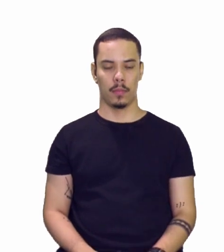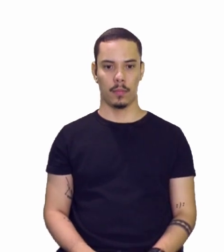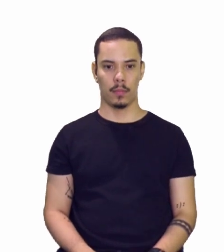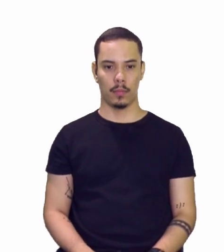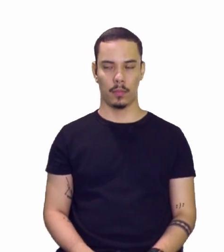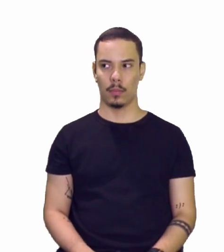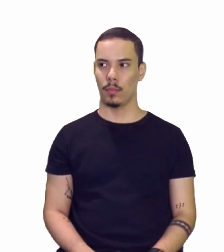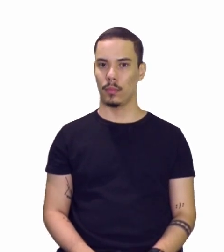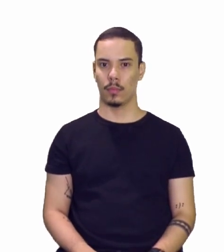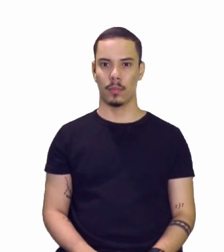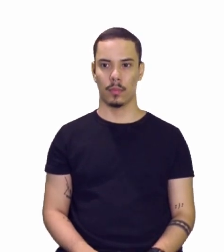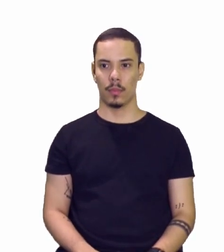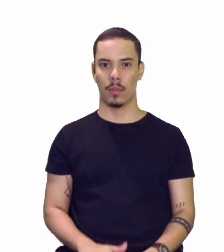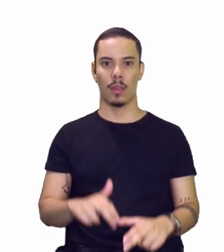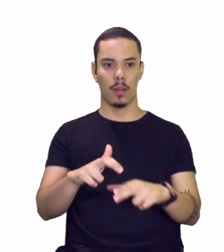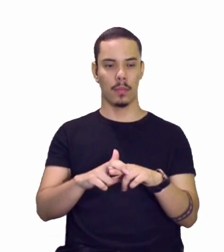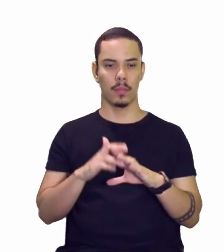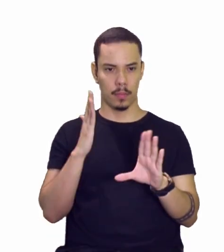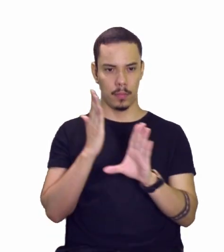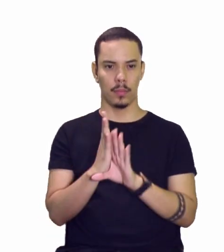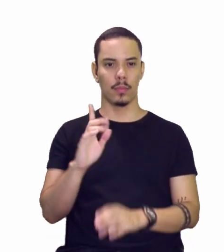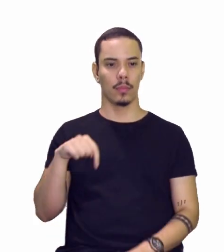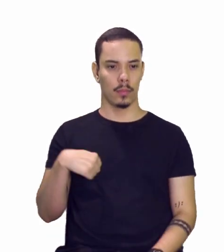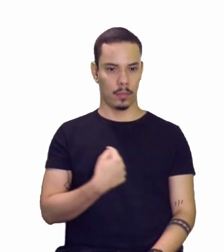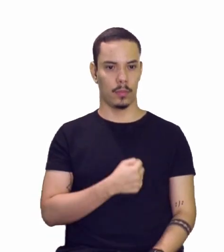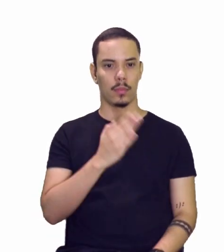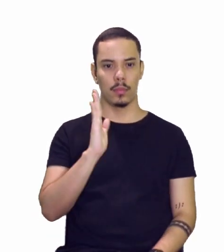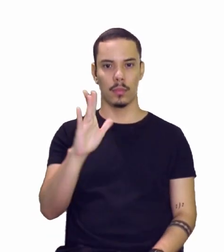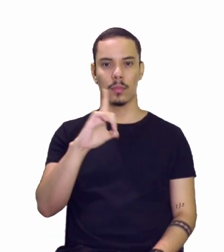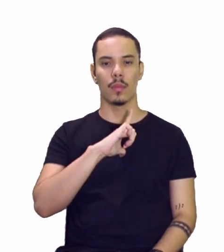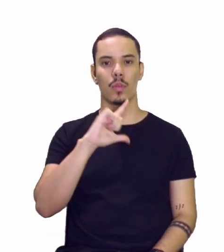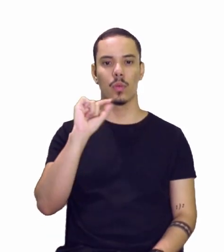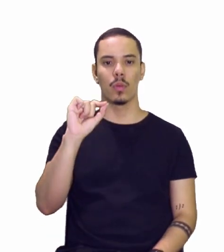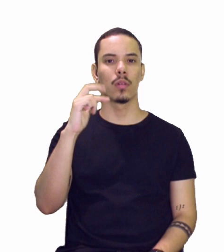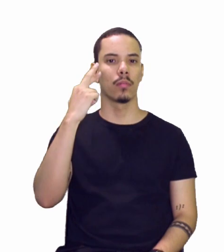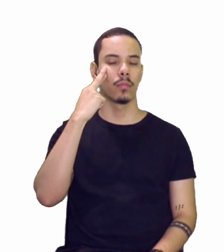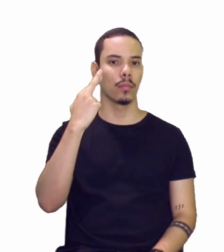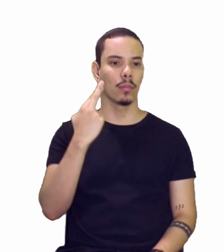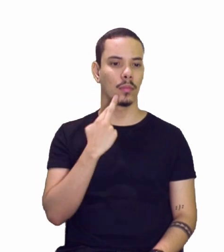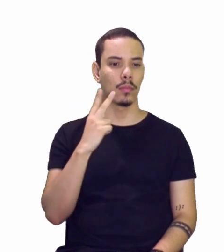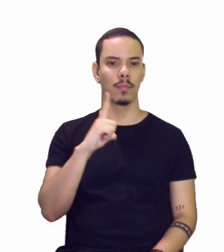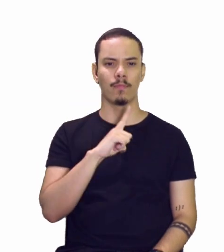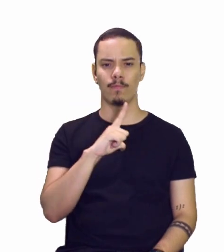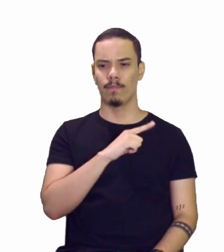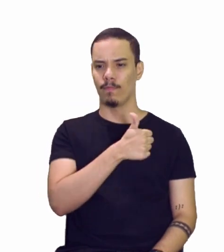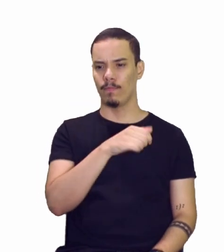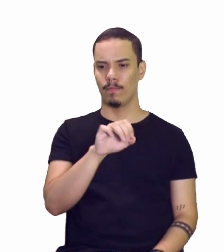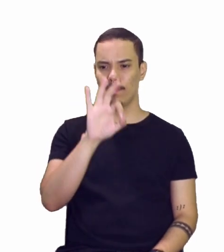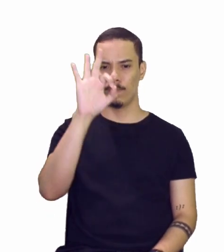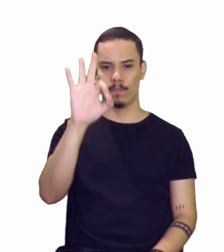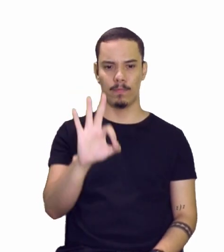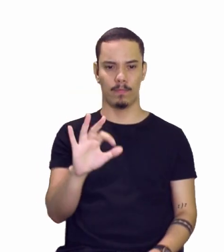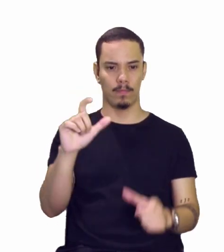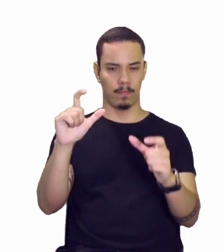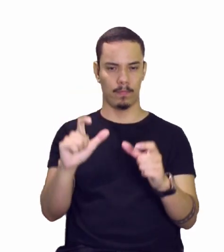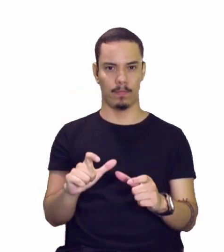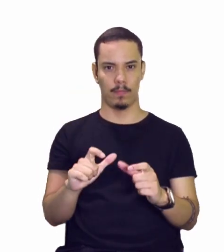Ocidental. Portanto, nós já tivemos aqui aprendendo que Rondônia está totalmente no hemisfério